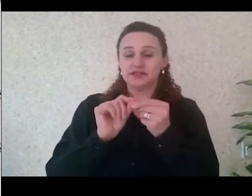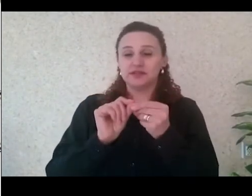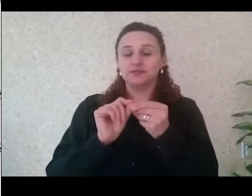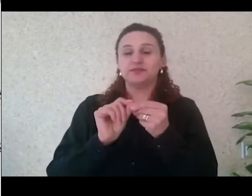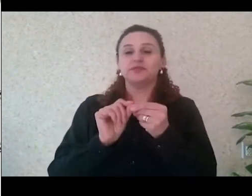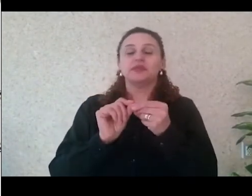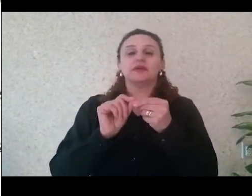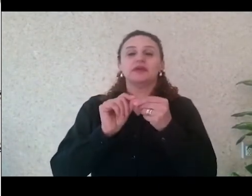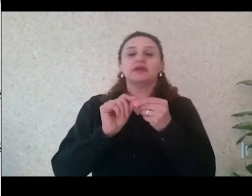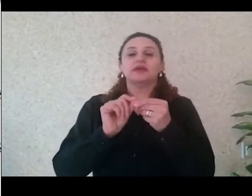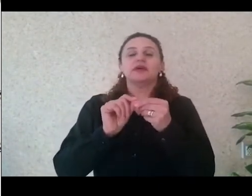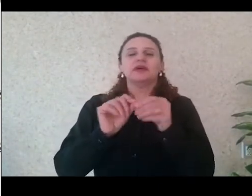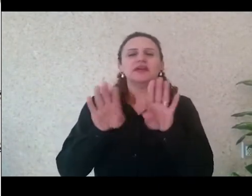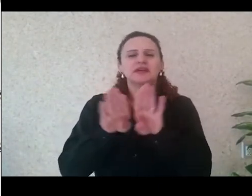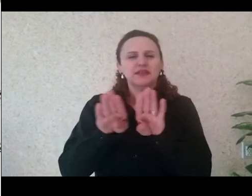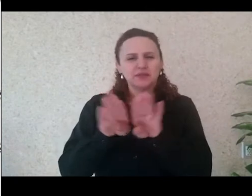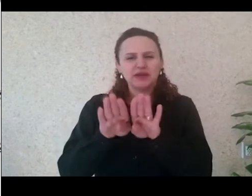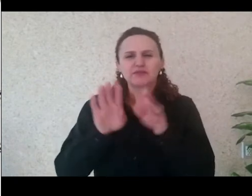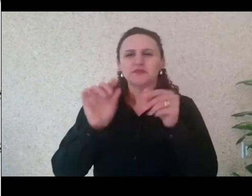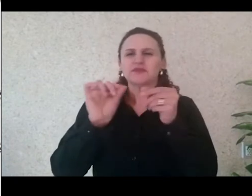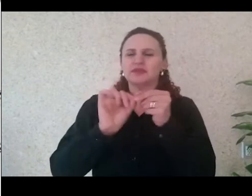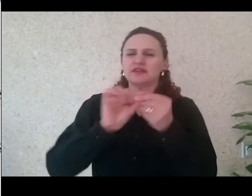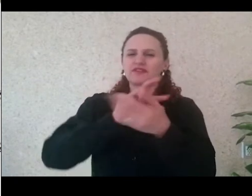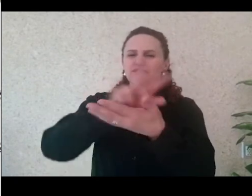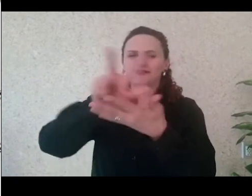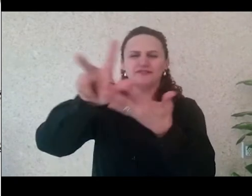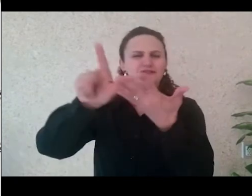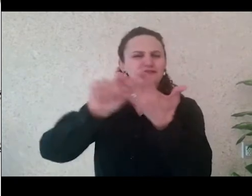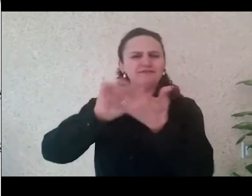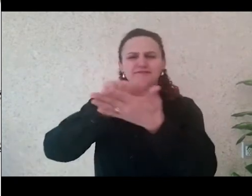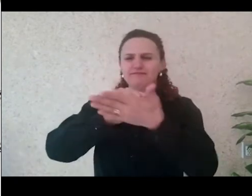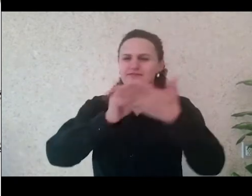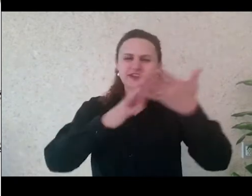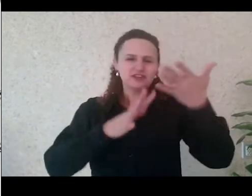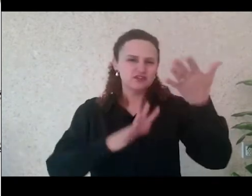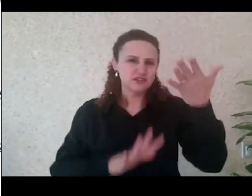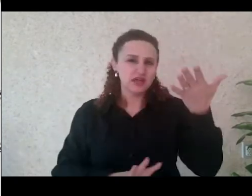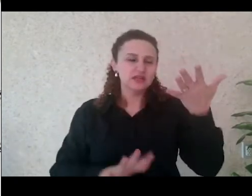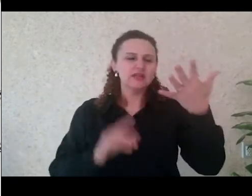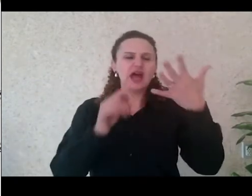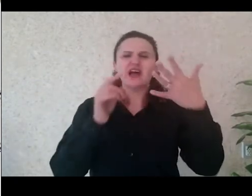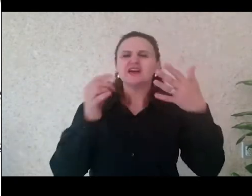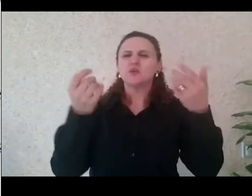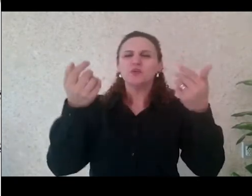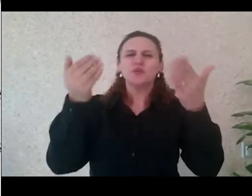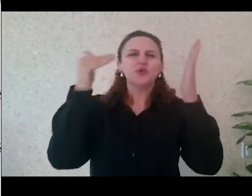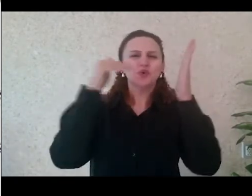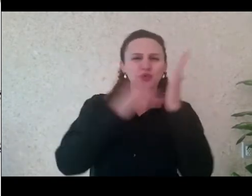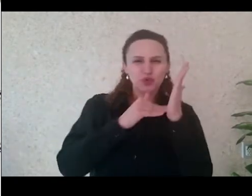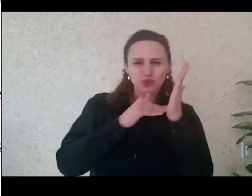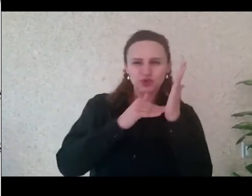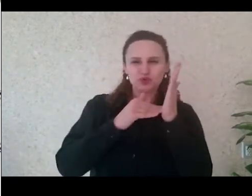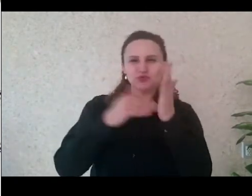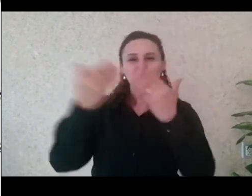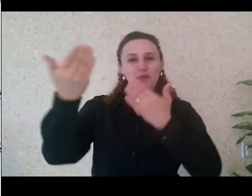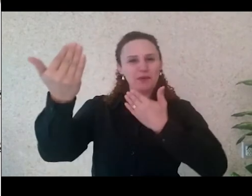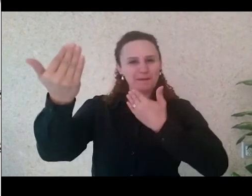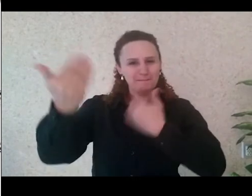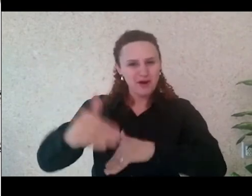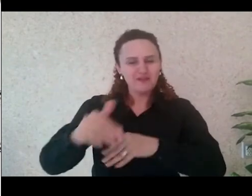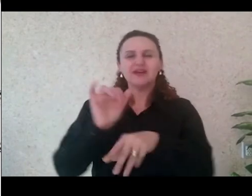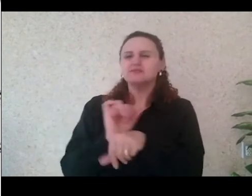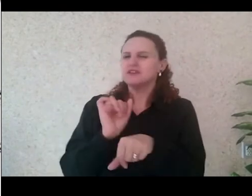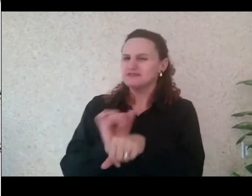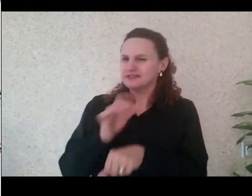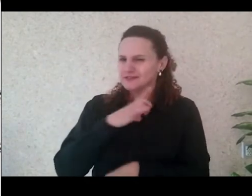vocês vão construir um plano de aula e na comunidade de prática, vocês vão realizar a prova, avaliação final da disciplina. Eu espero que